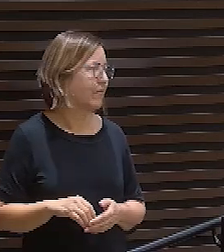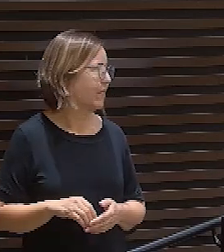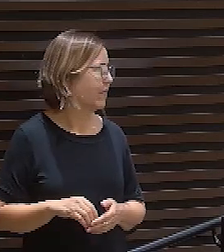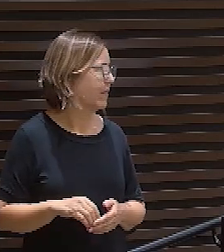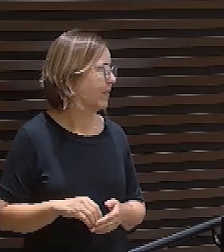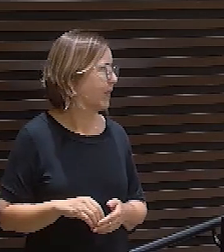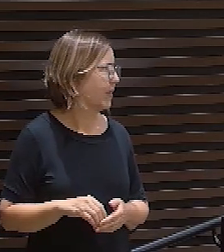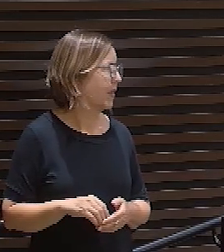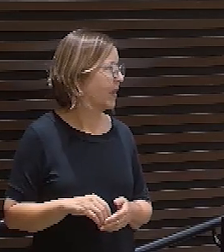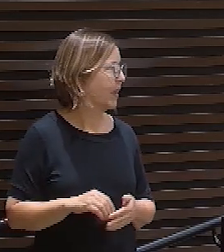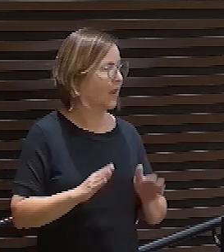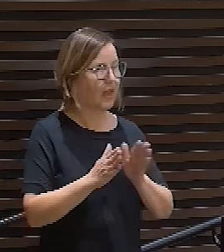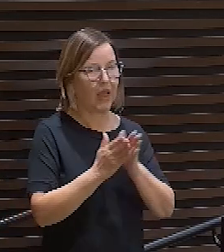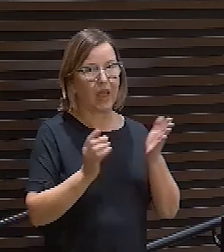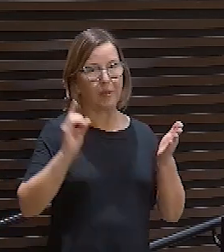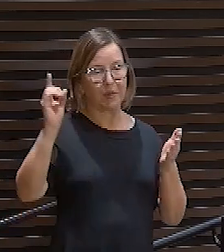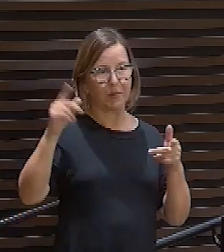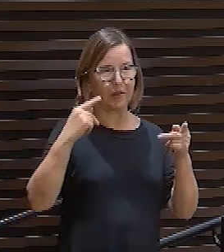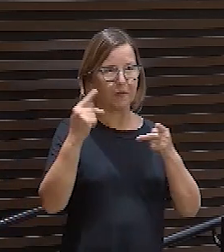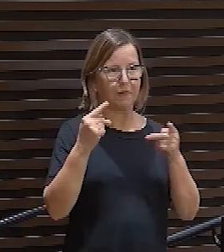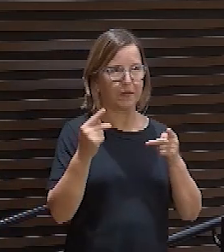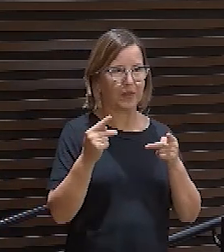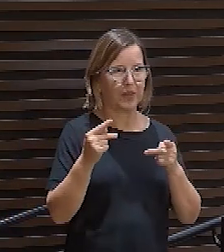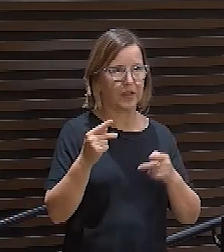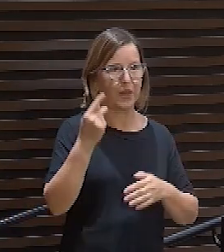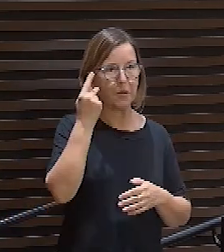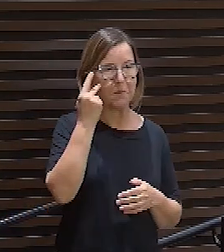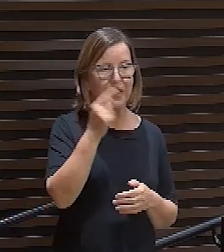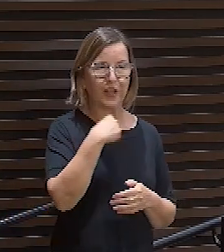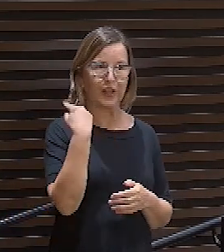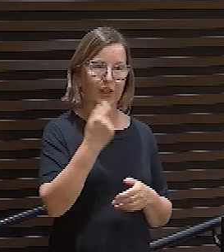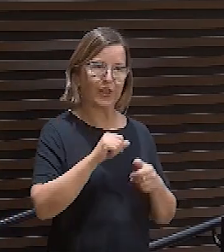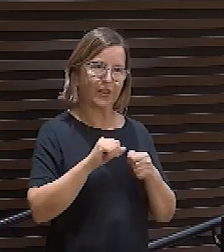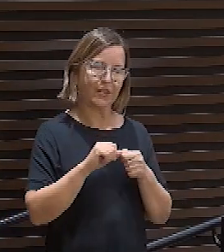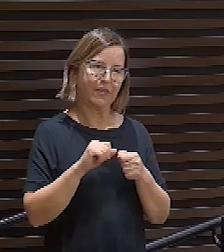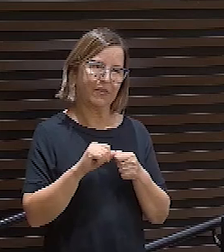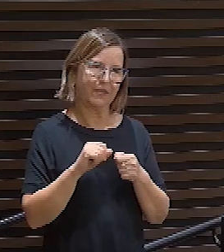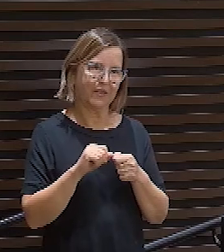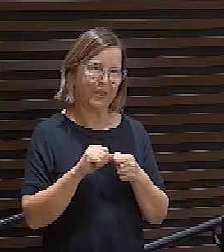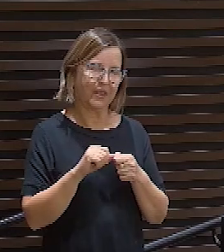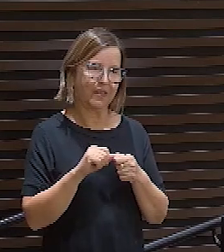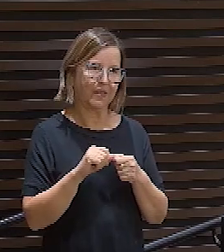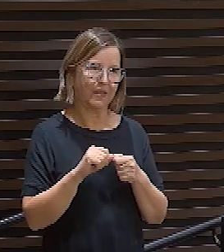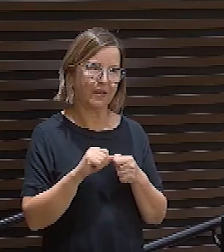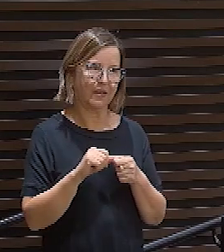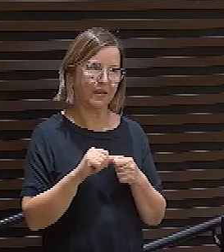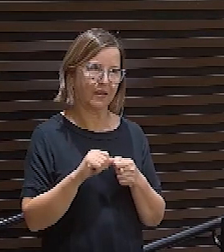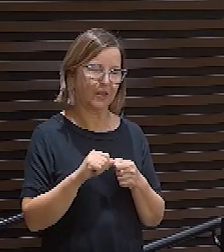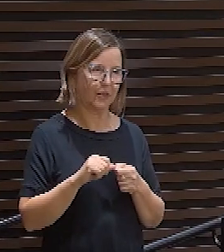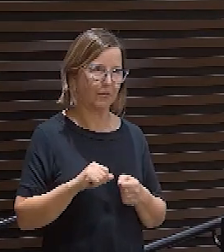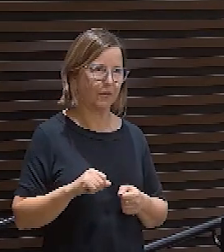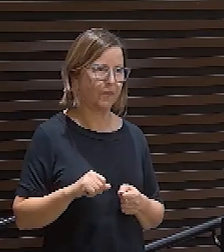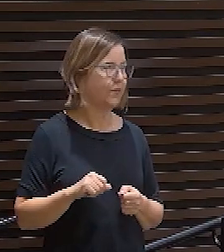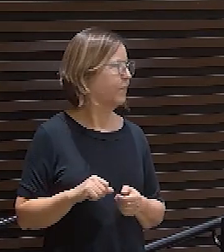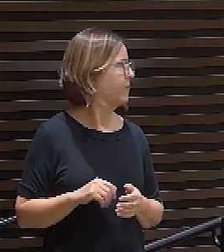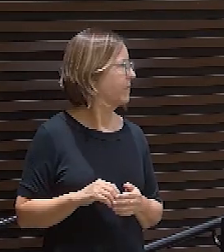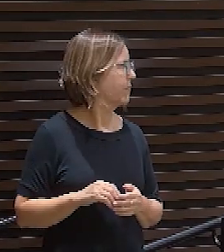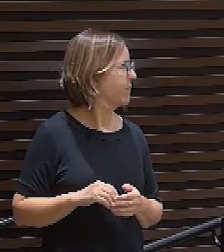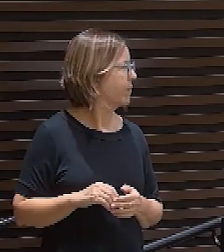Bíblia ela fala para a gente fazer alguma coisa com algum imperativo, ela fala da nossa união em